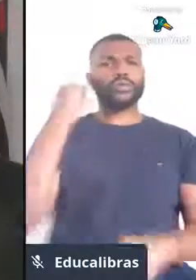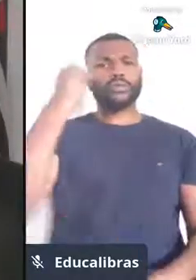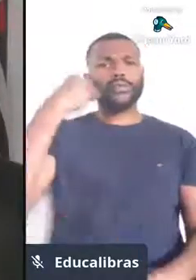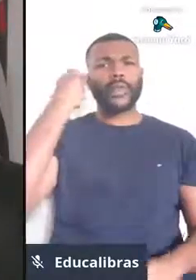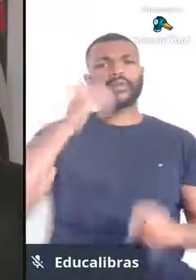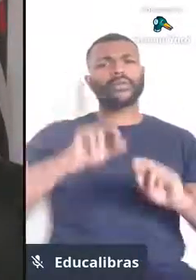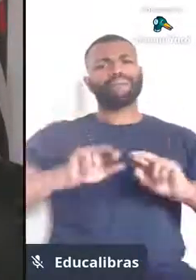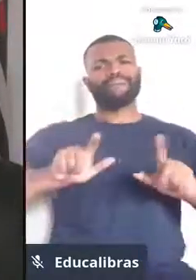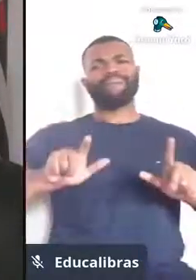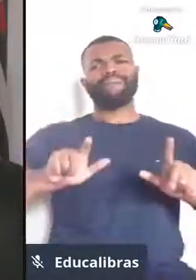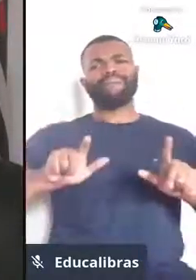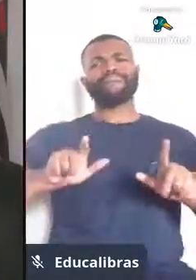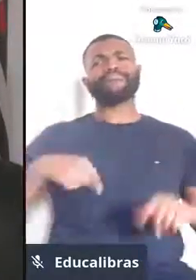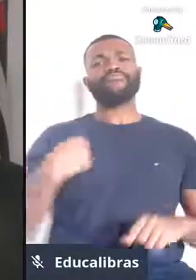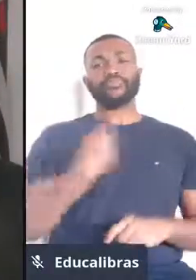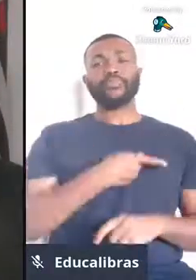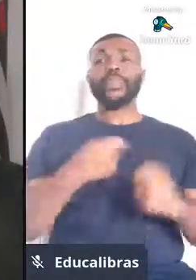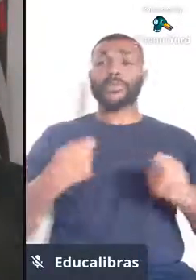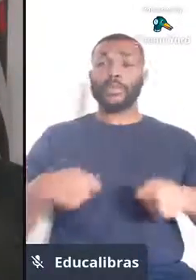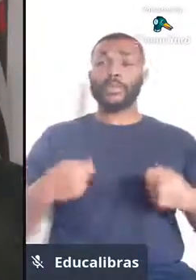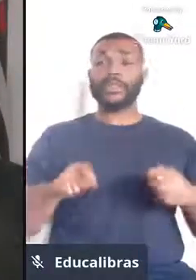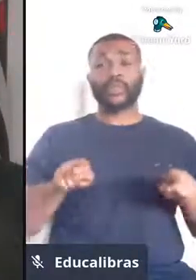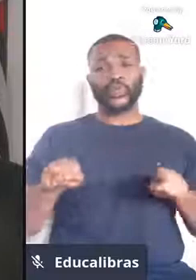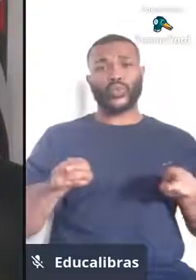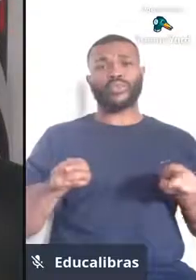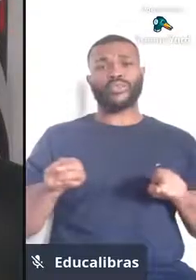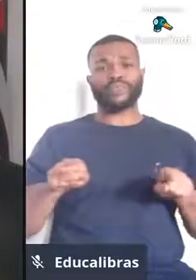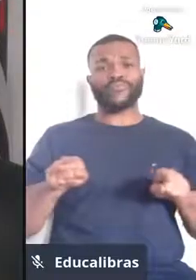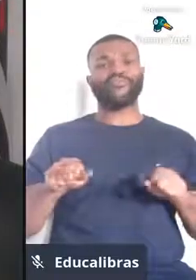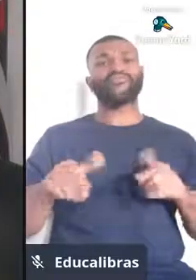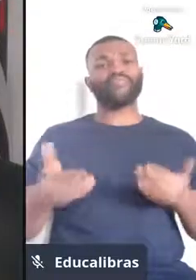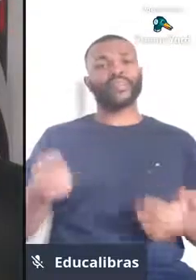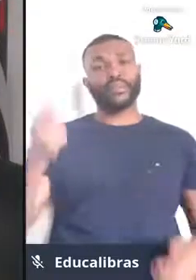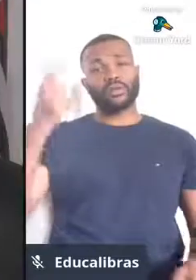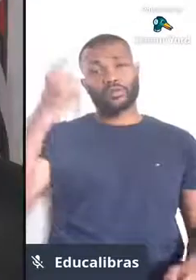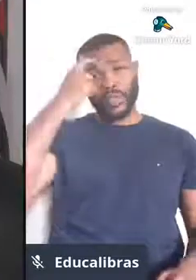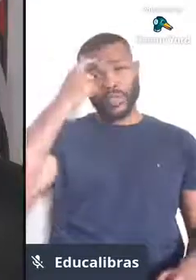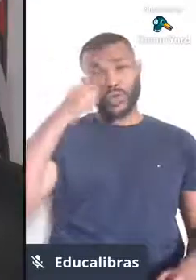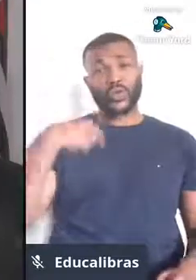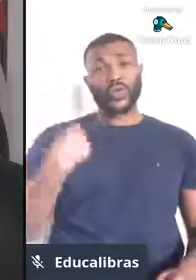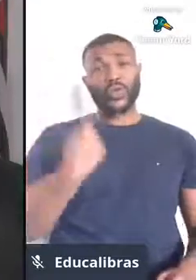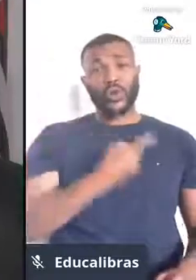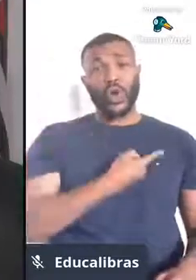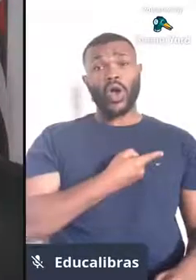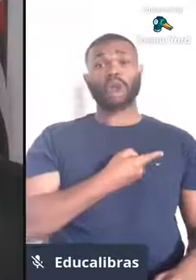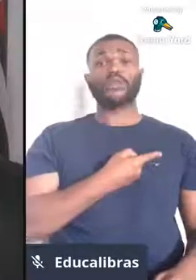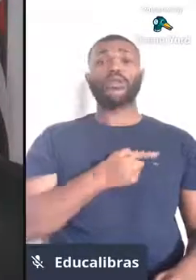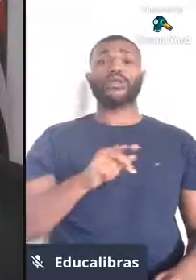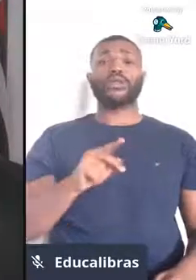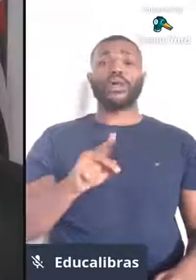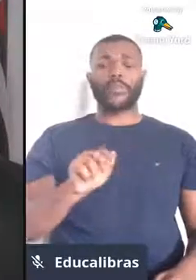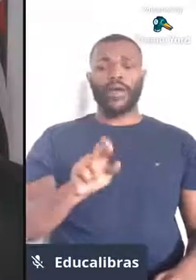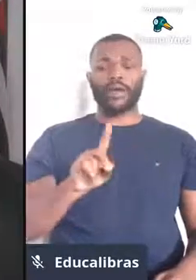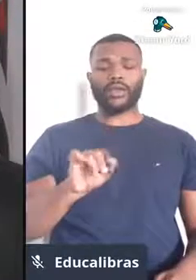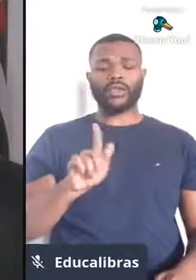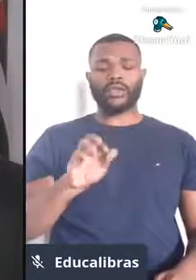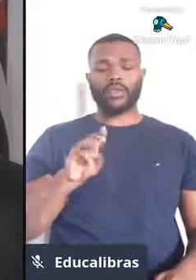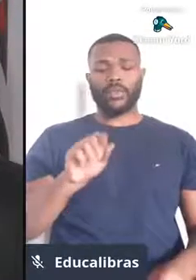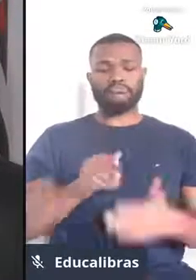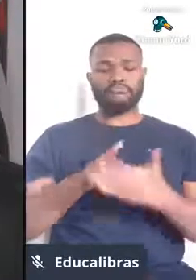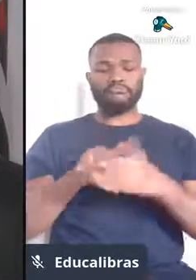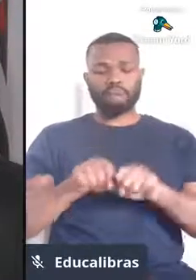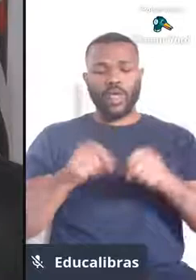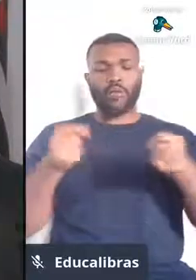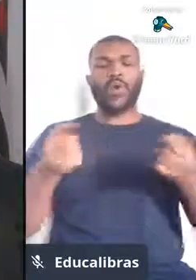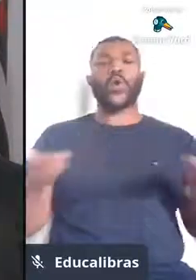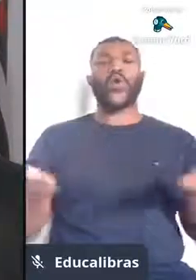E a gente tem que ter as duas. Então, eu acho que a gente foi quebrado o paradigma e hoje as pessoas estão mais suscetíveis a